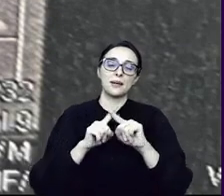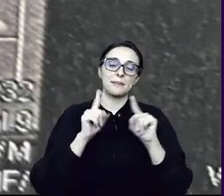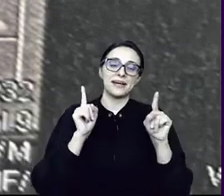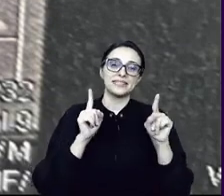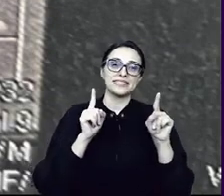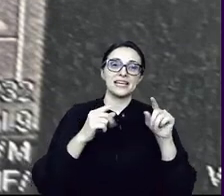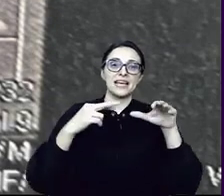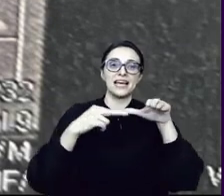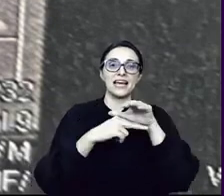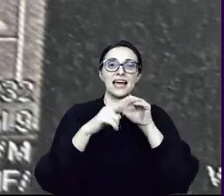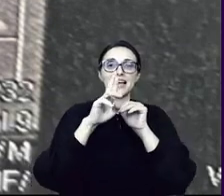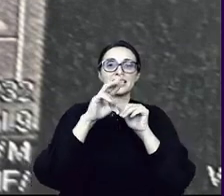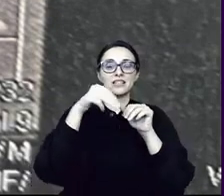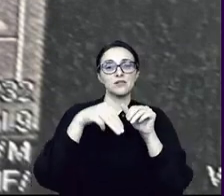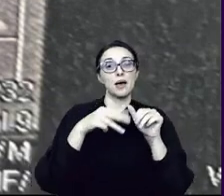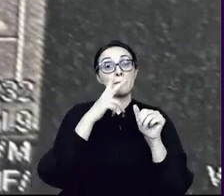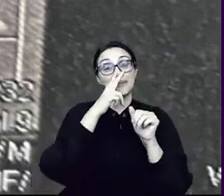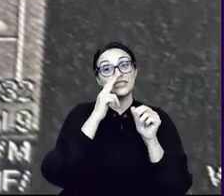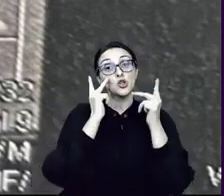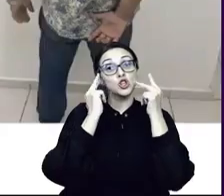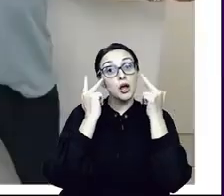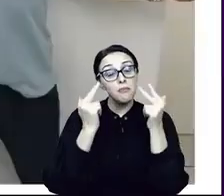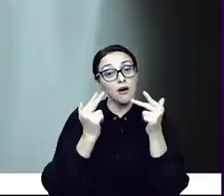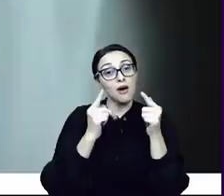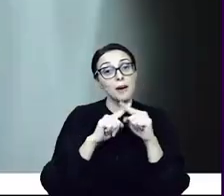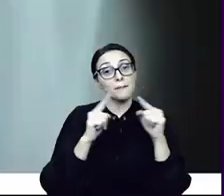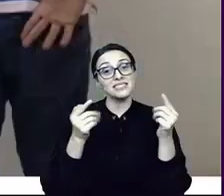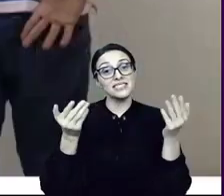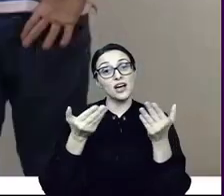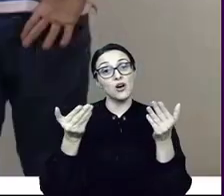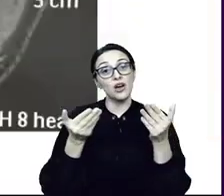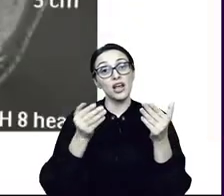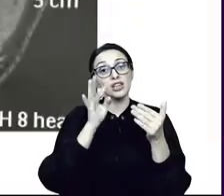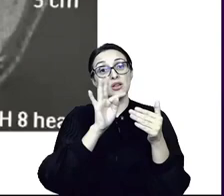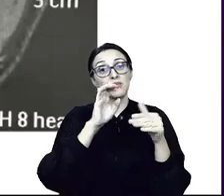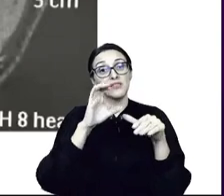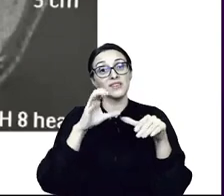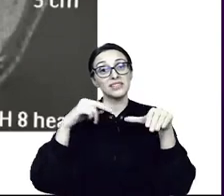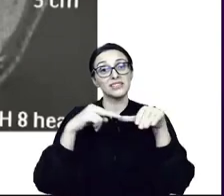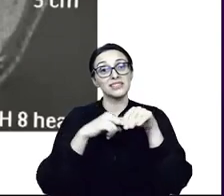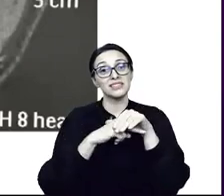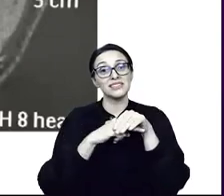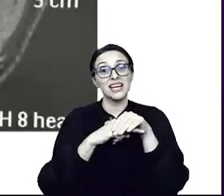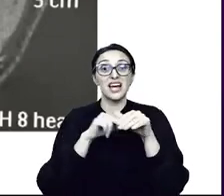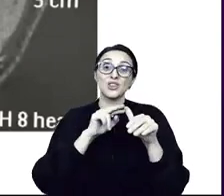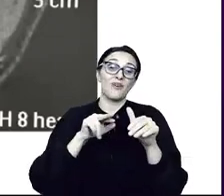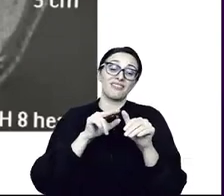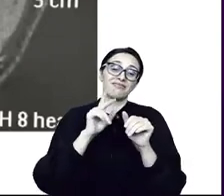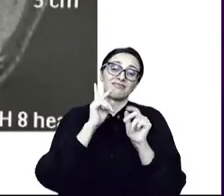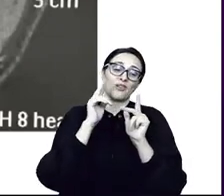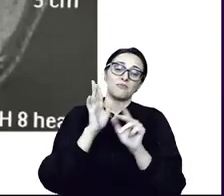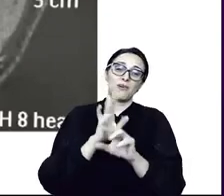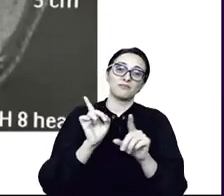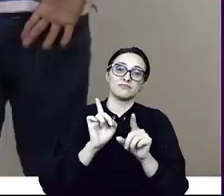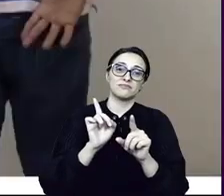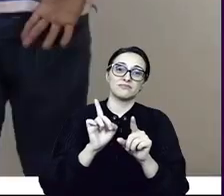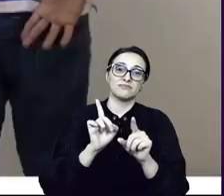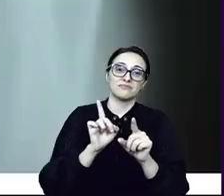ressonância me parecia uma glenoide normal, e agora essa tomografia já não me parece uma glenoide tão normal. Quando eu falo